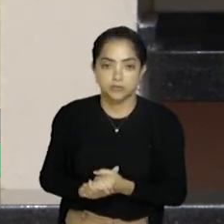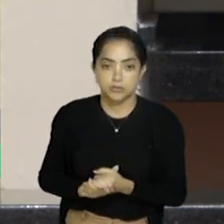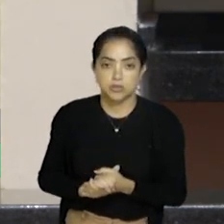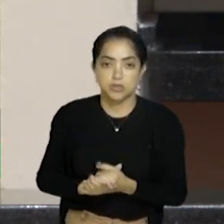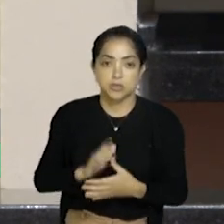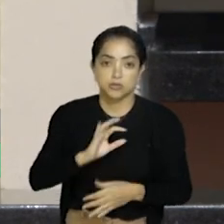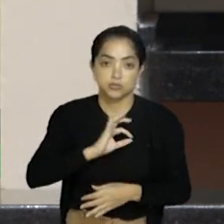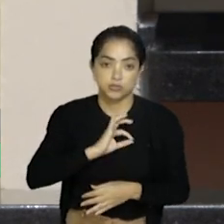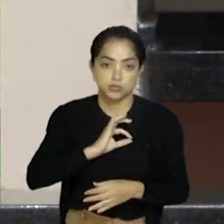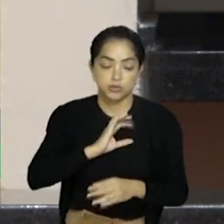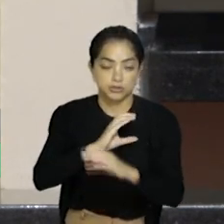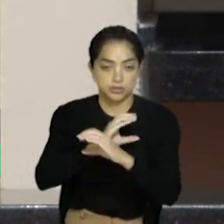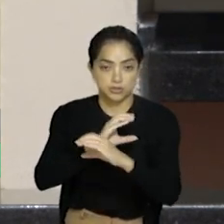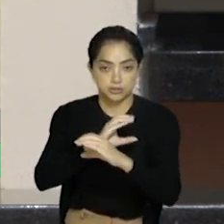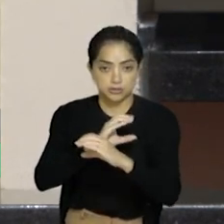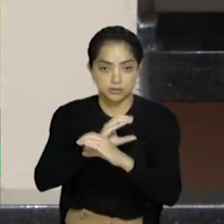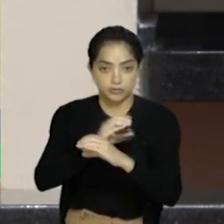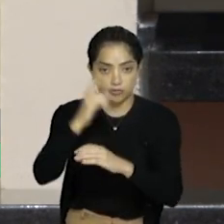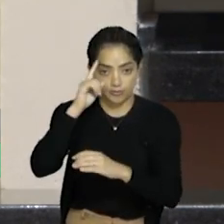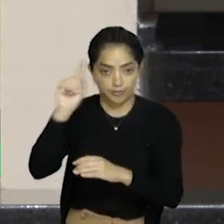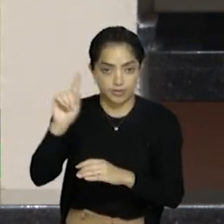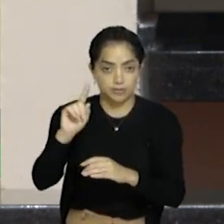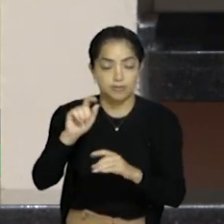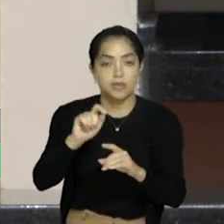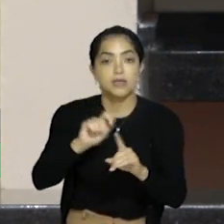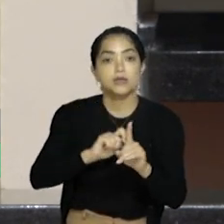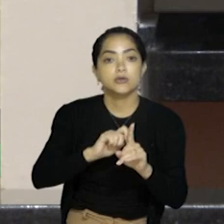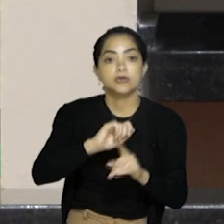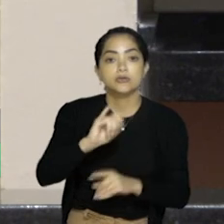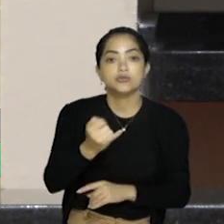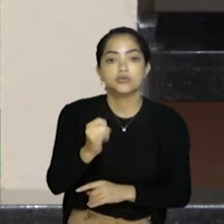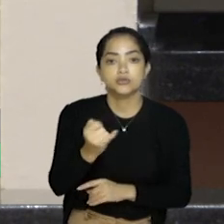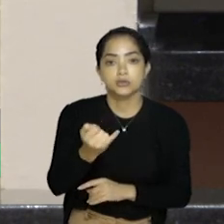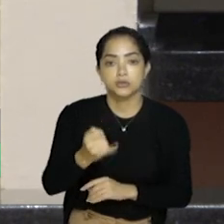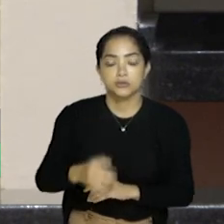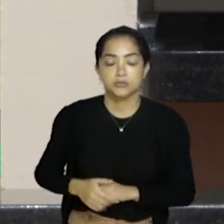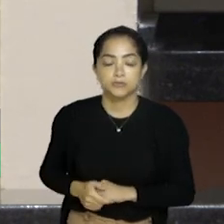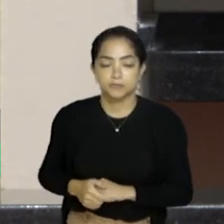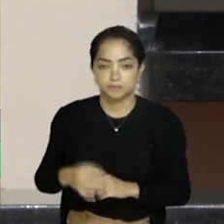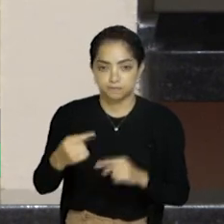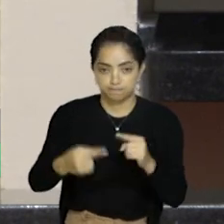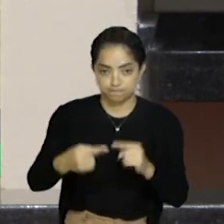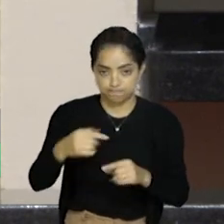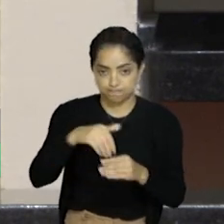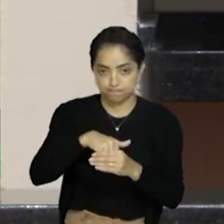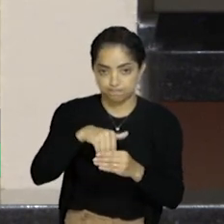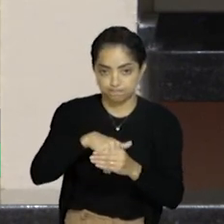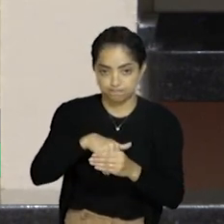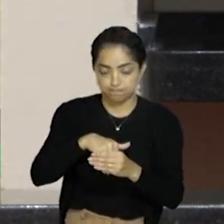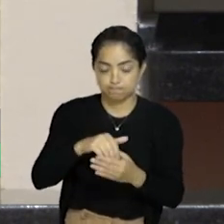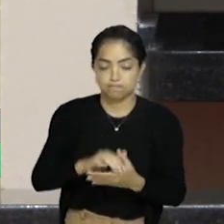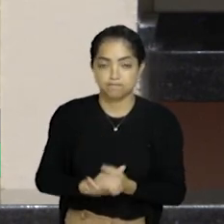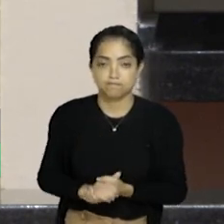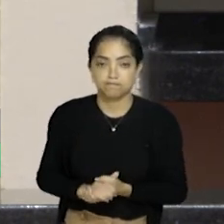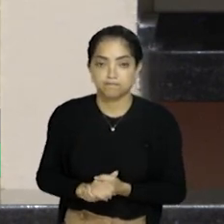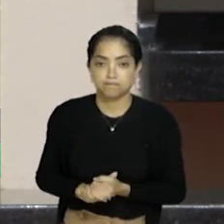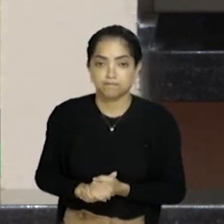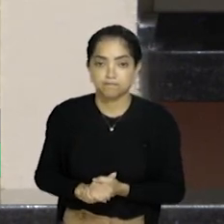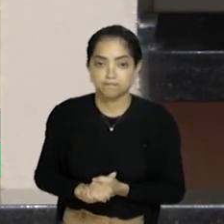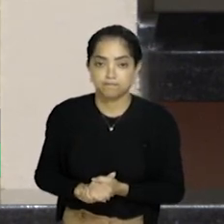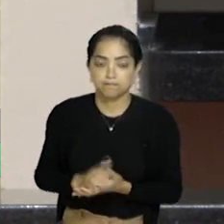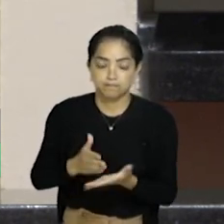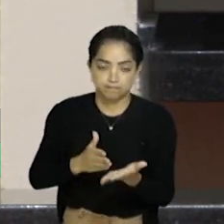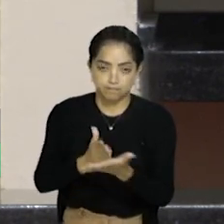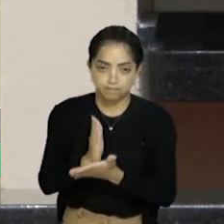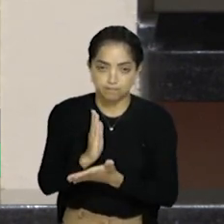policiais civis a partir de Primeiro de Janeiro do corrente ano em discussão em votação